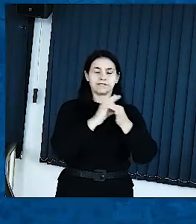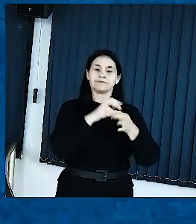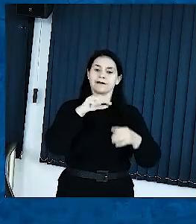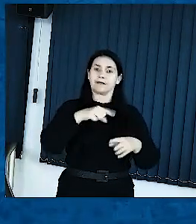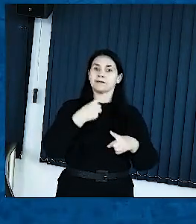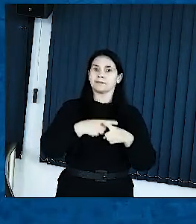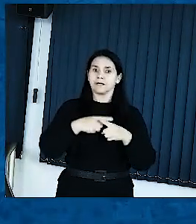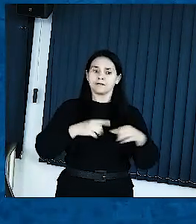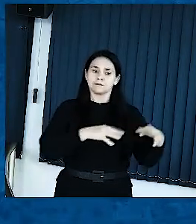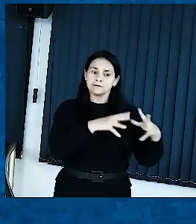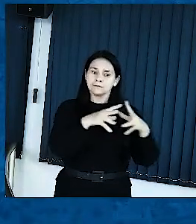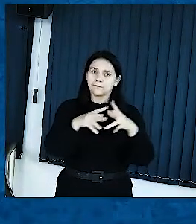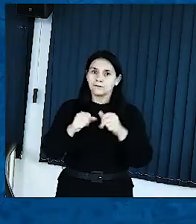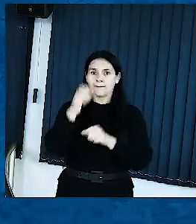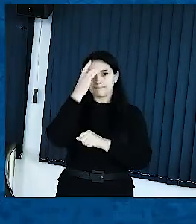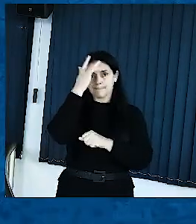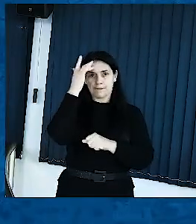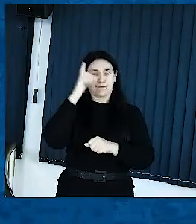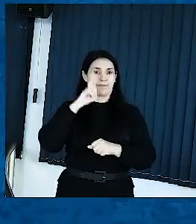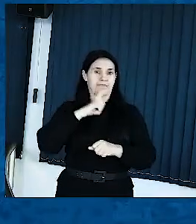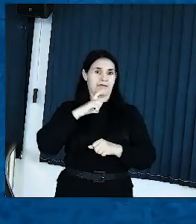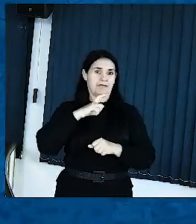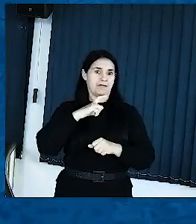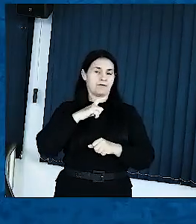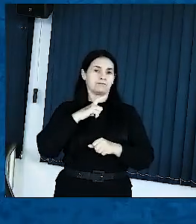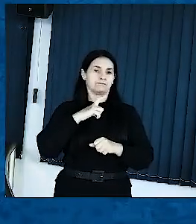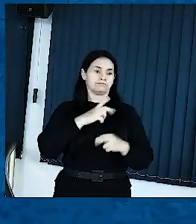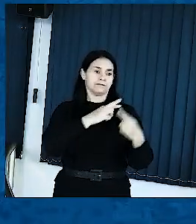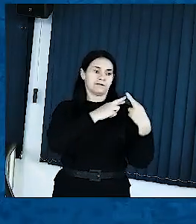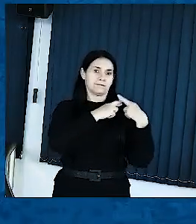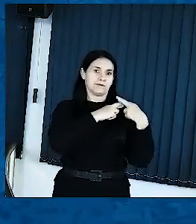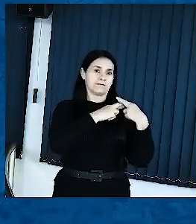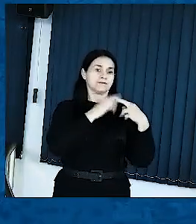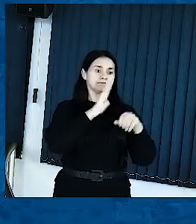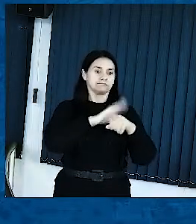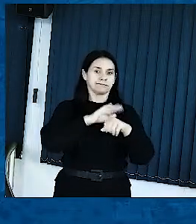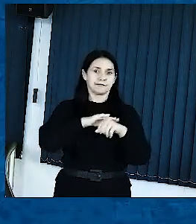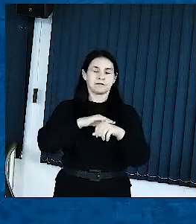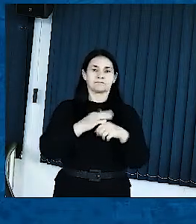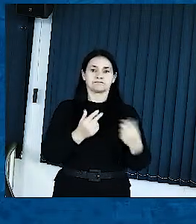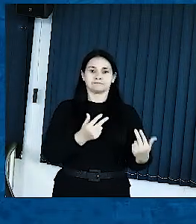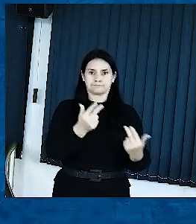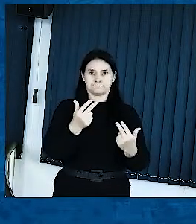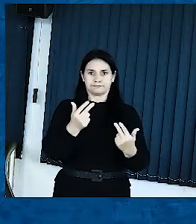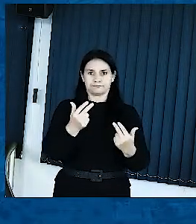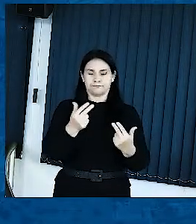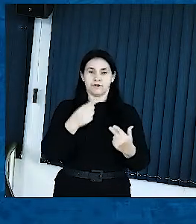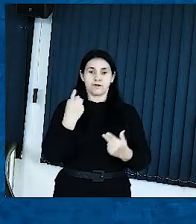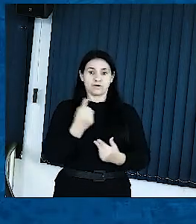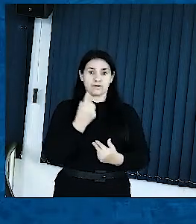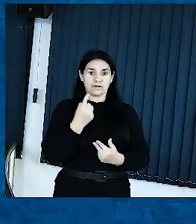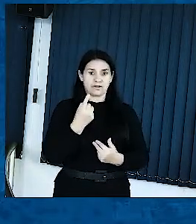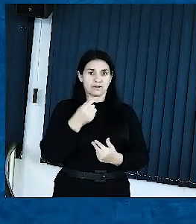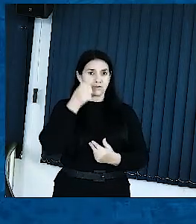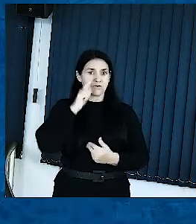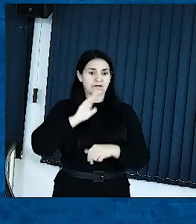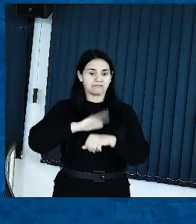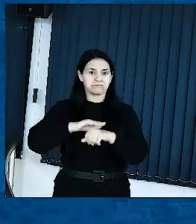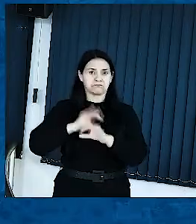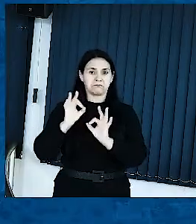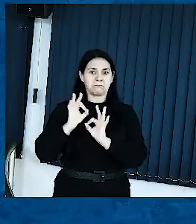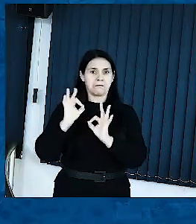é porque todo mundo tem uma parte que precisa fazer. Sozinho, ninguém chega a lugar